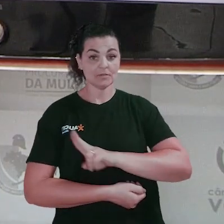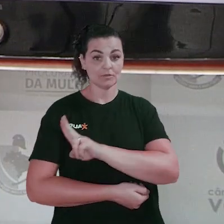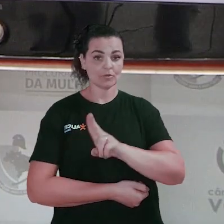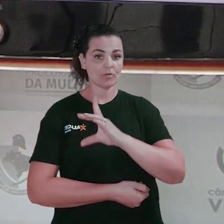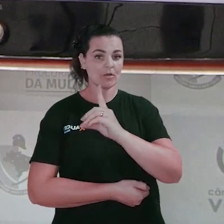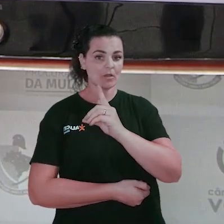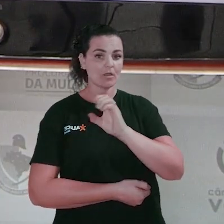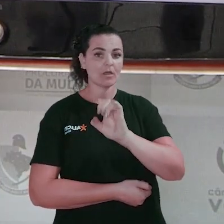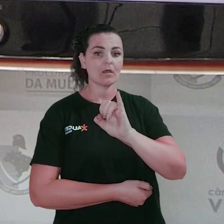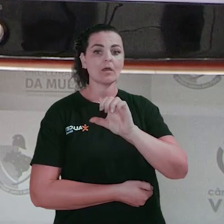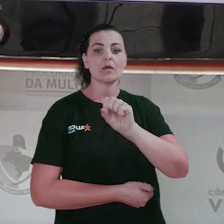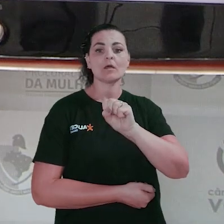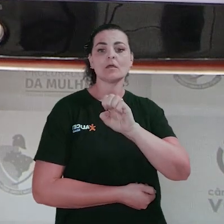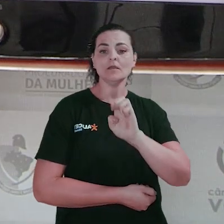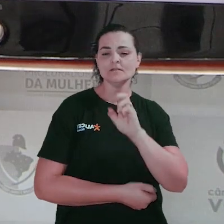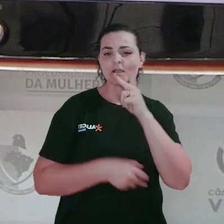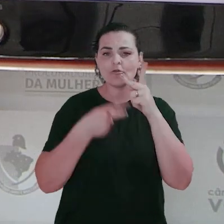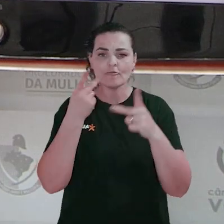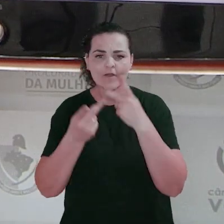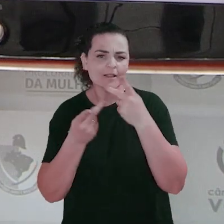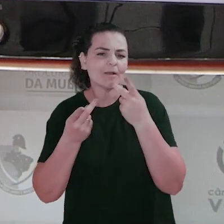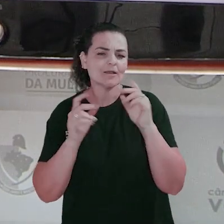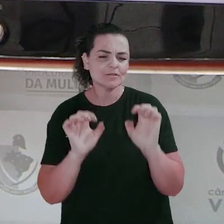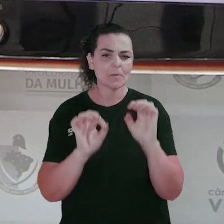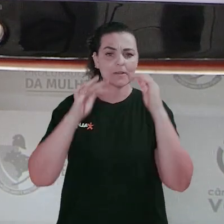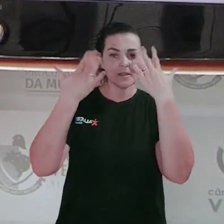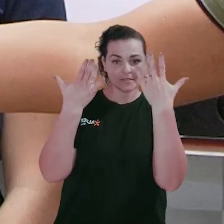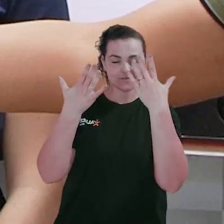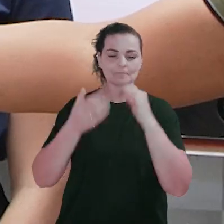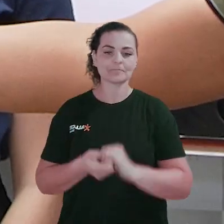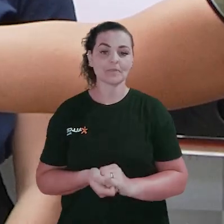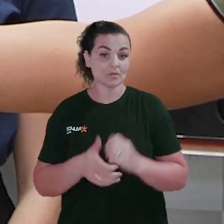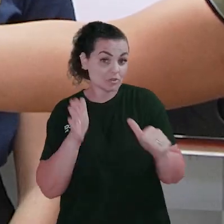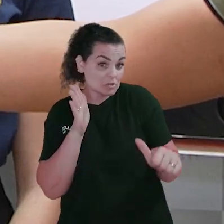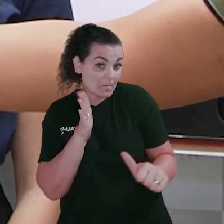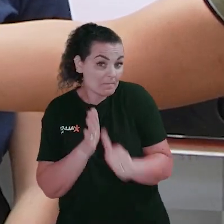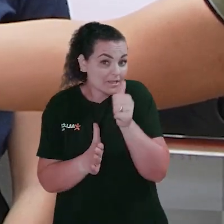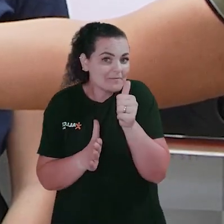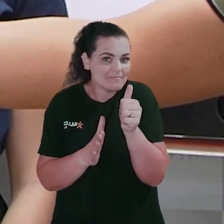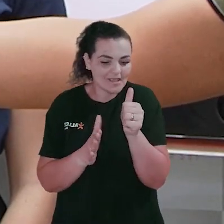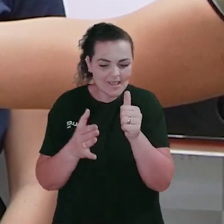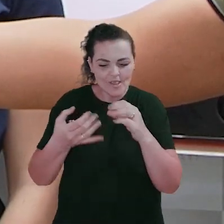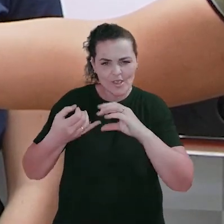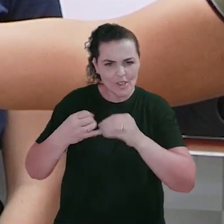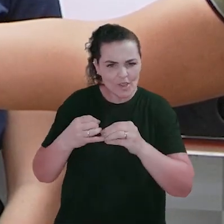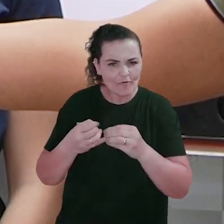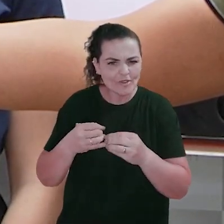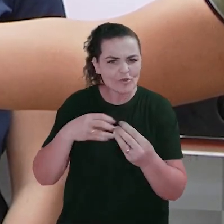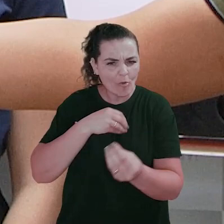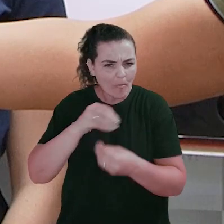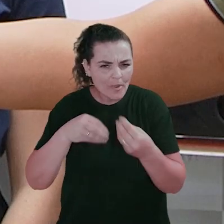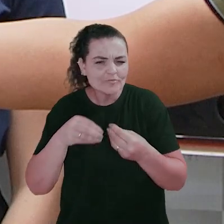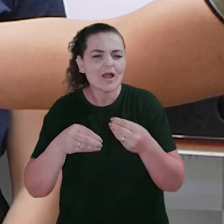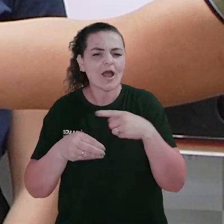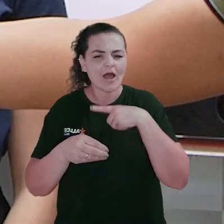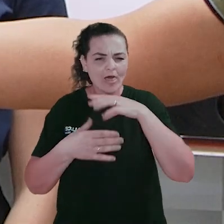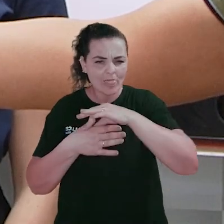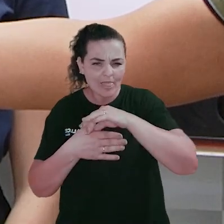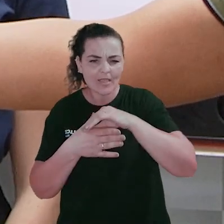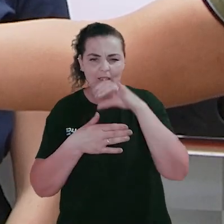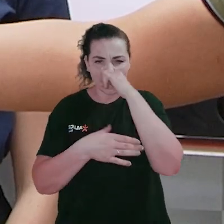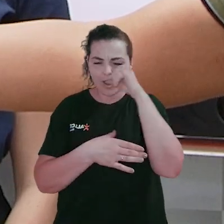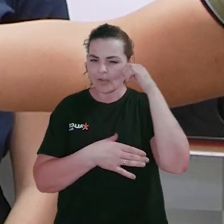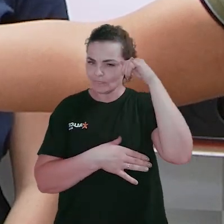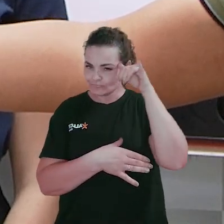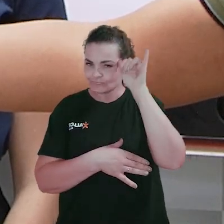Deise Regina, traz mais informações sobre a ação. É o nosso primeiro evento, né? A primeira feijoada. É deixando mais